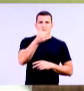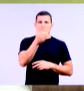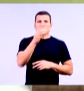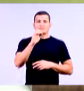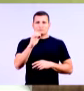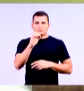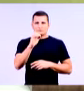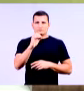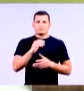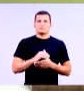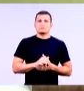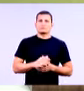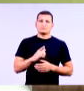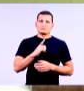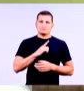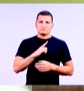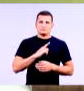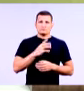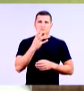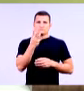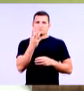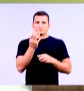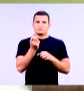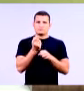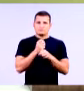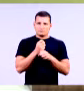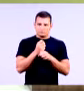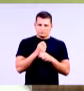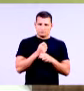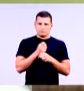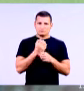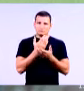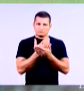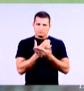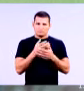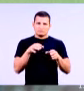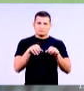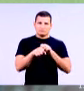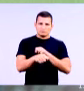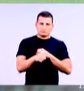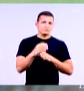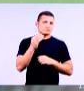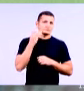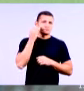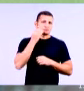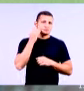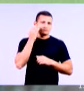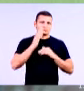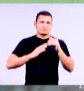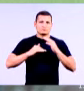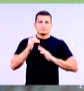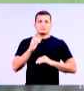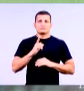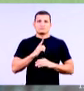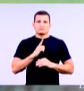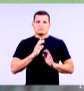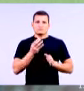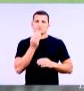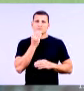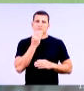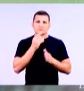Tive um percurso de 4 anos e meio, aproximadamente, de formação. Enquanto experiência profissional, eu tive a oportunidade de ser